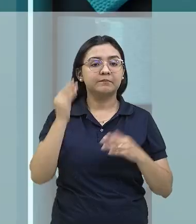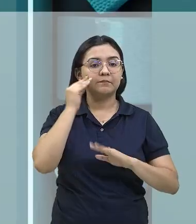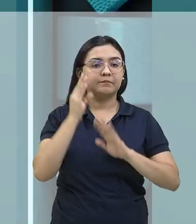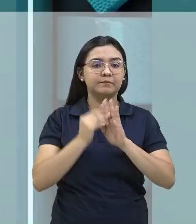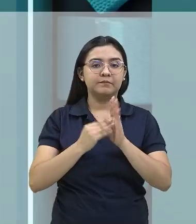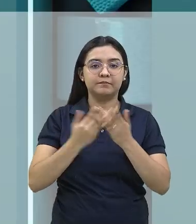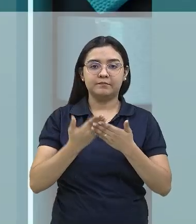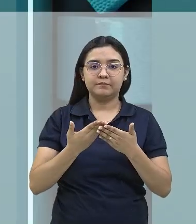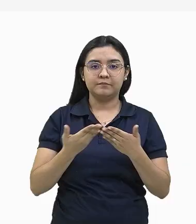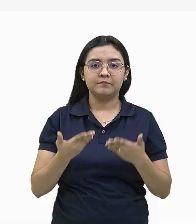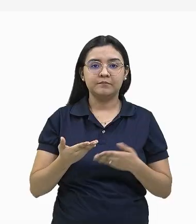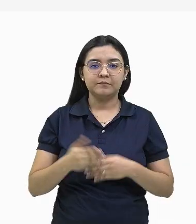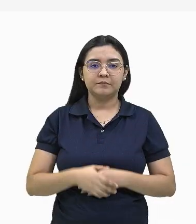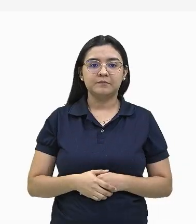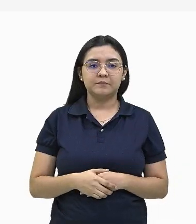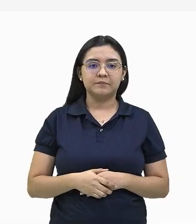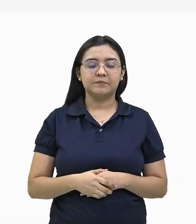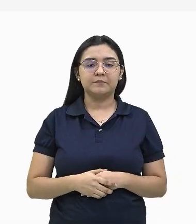hoje.